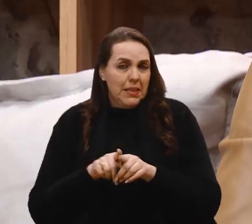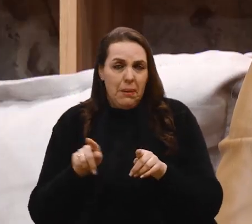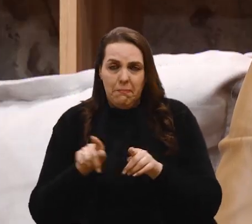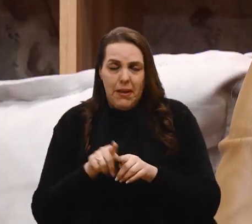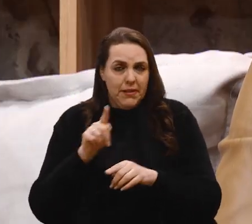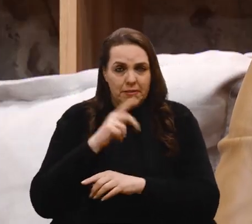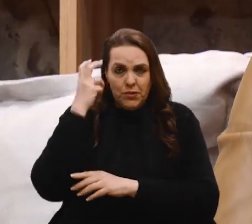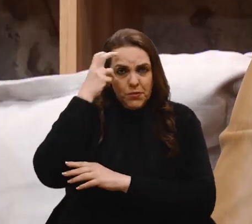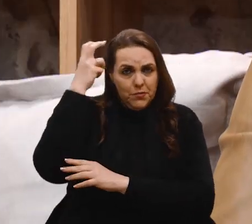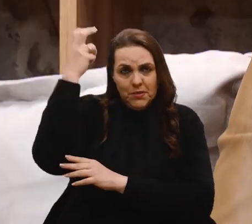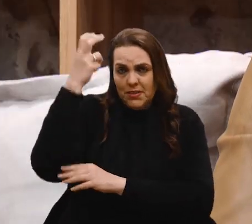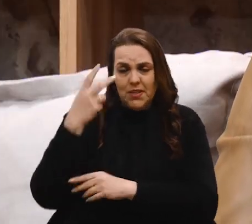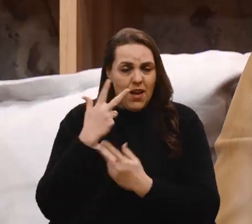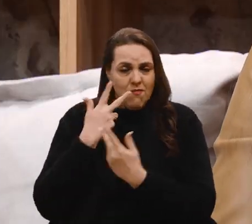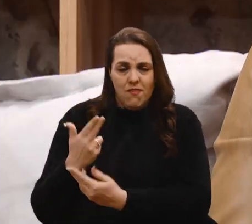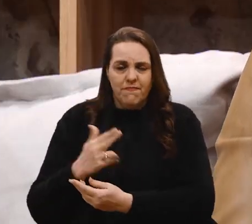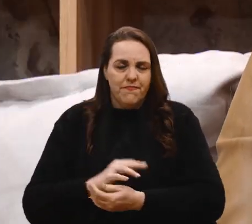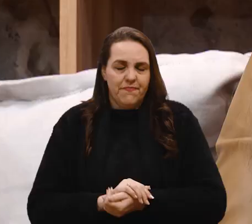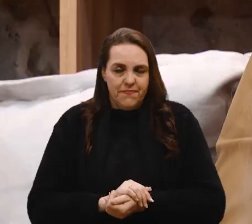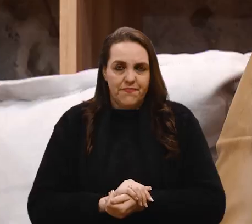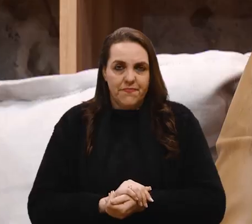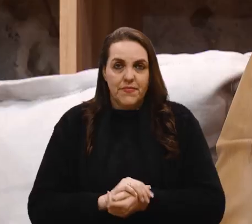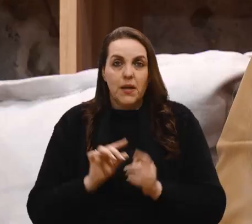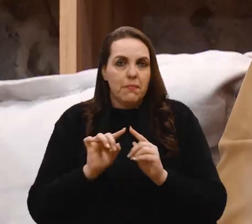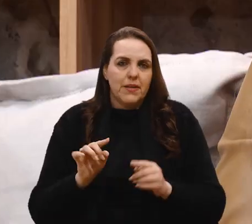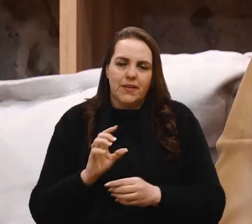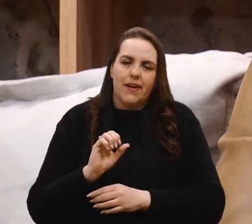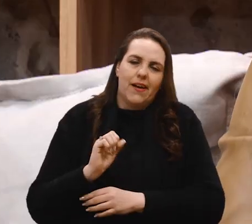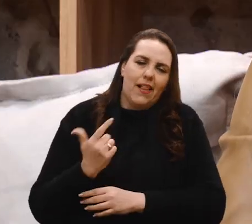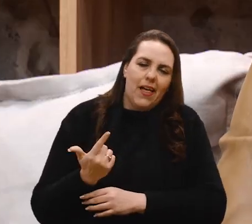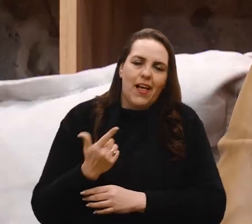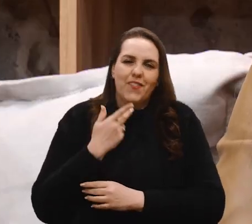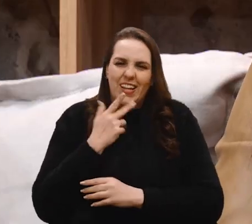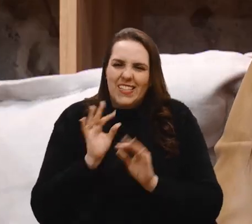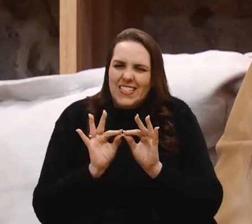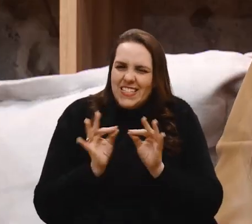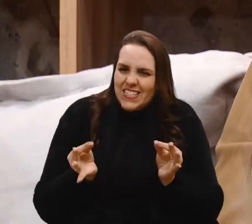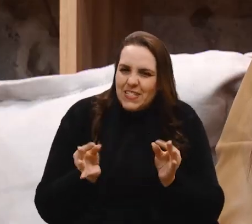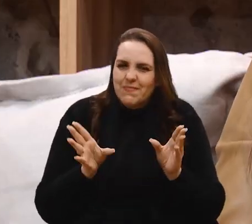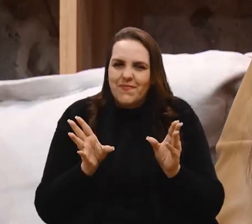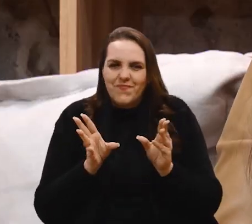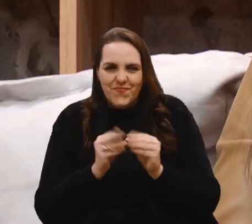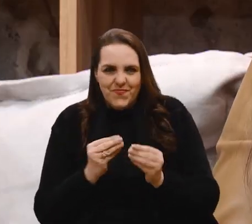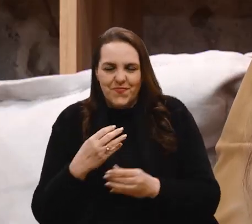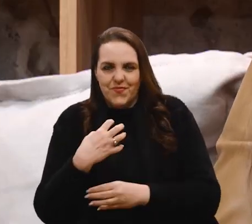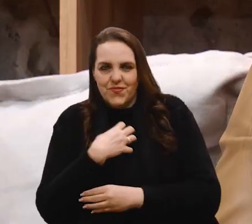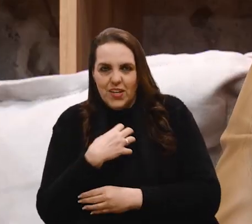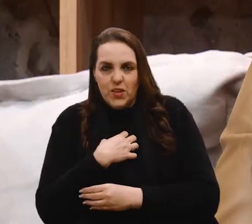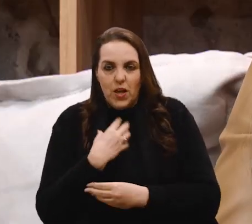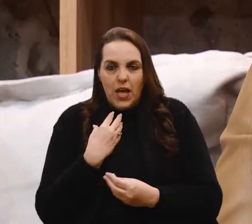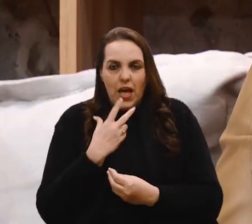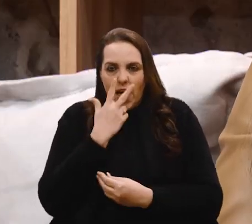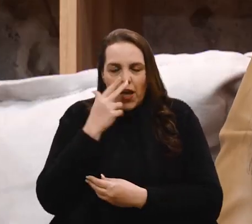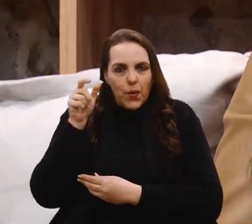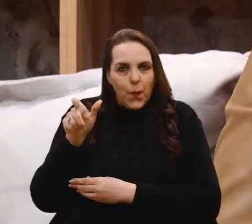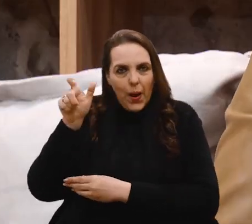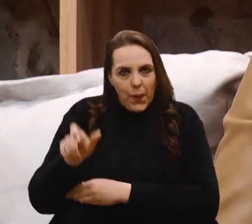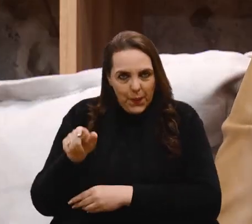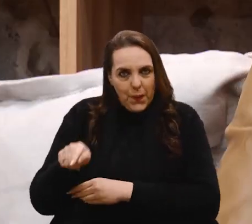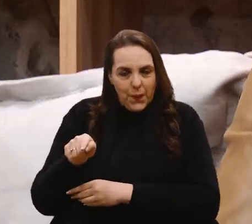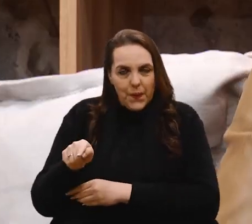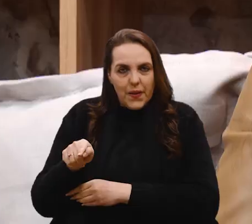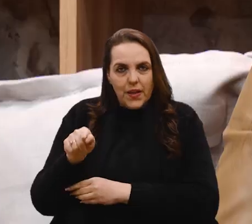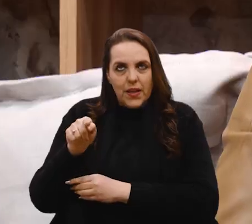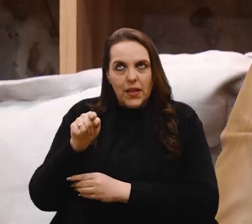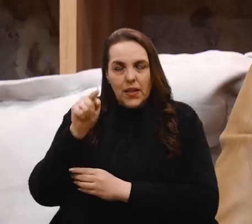diferente também, né? Claro, falando aqui de uma forma assim bastante simples, né? É como se ele estivesse num lugar que ele